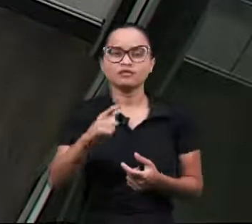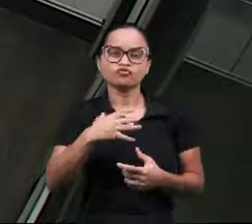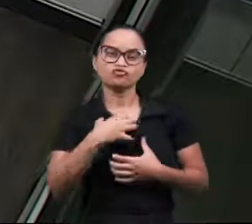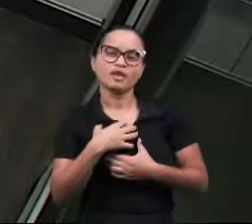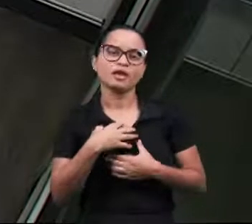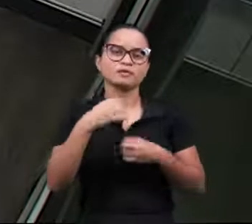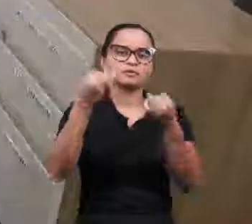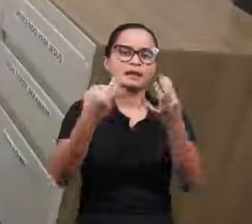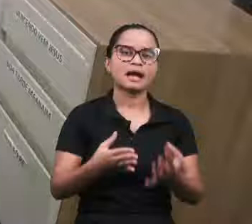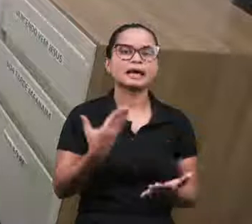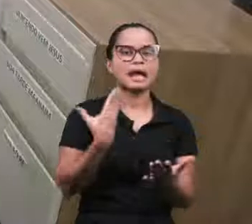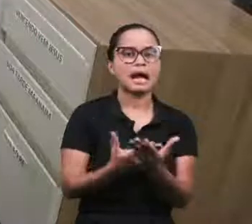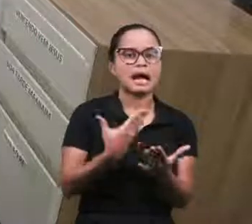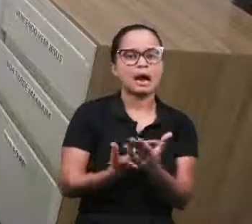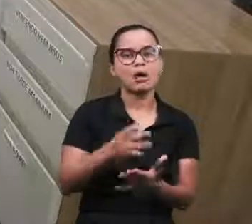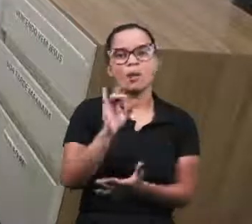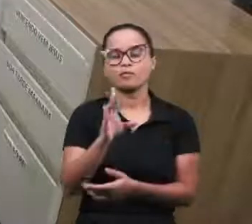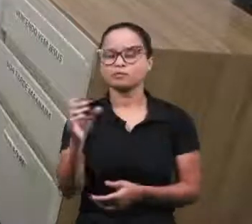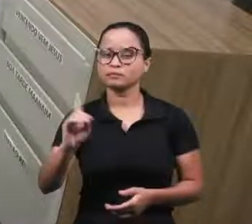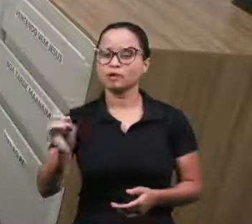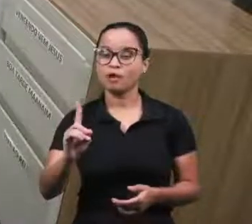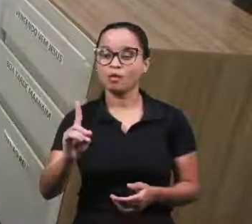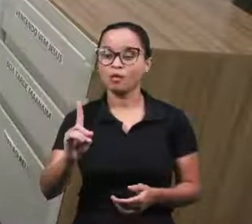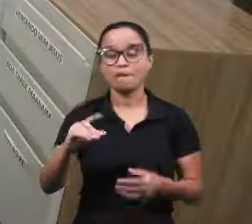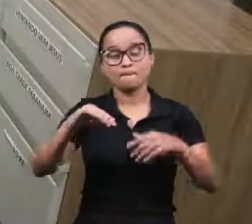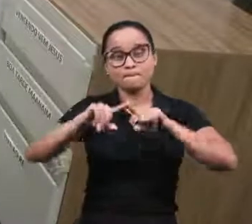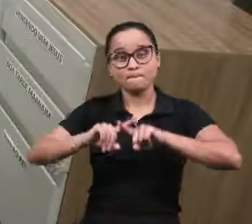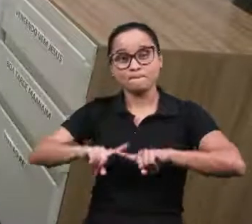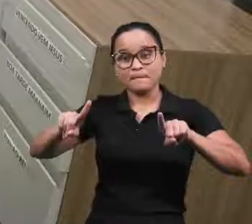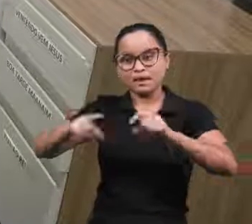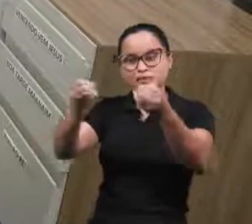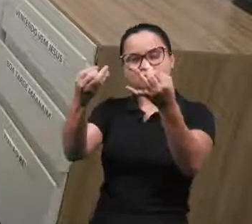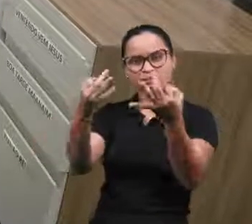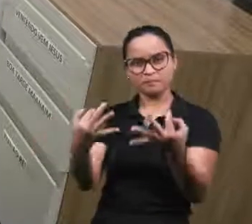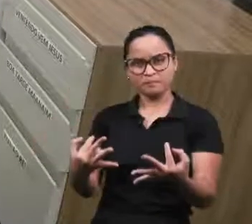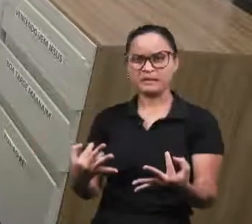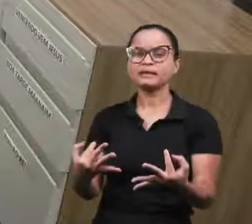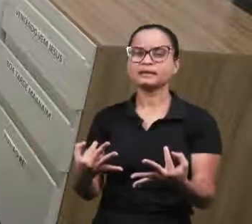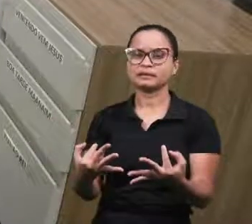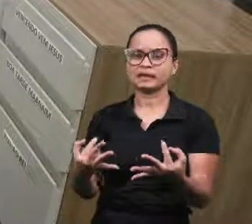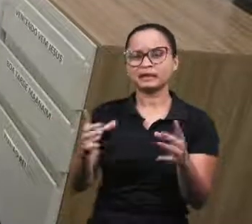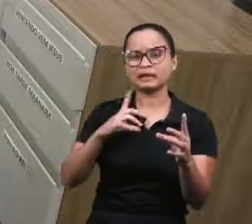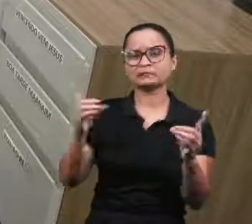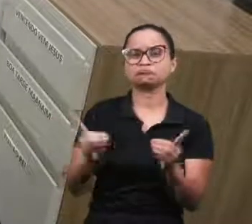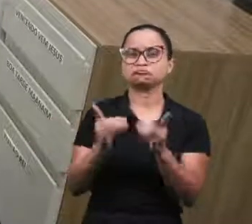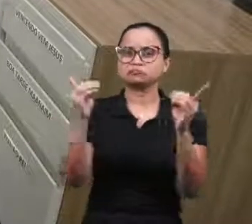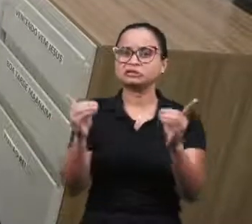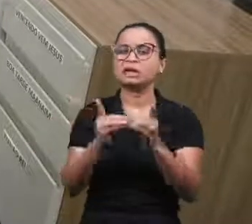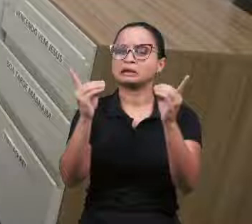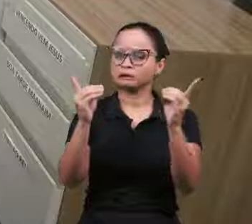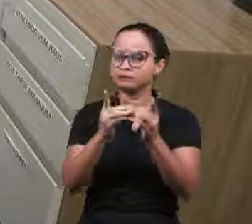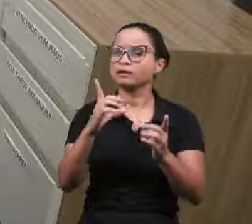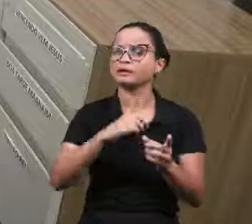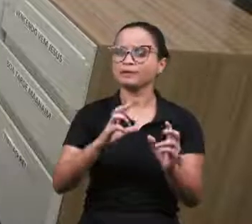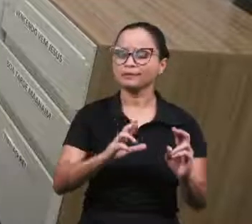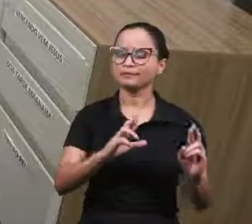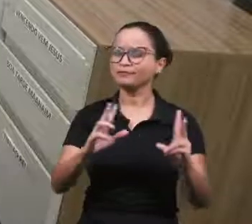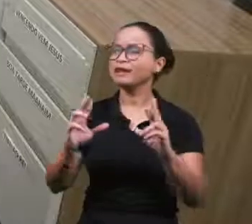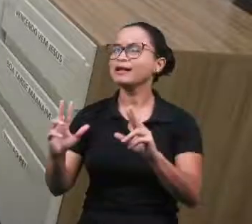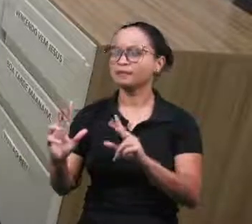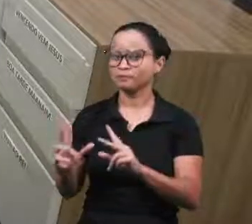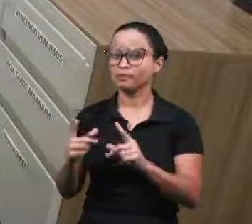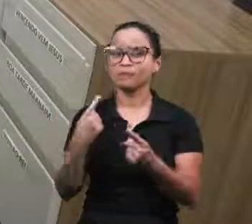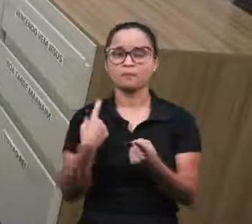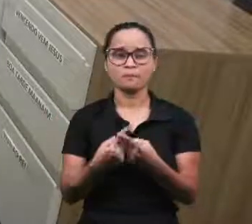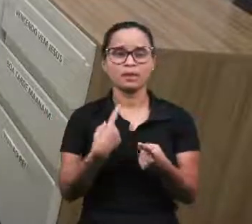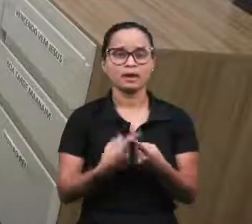senhor consegue, assim, dá a aula explicando de uma forma didática um pouco diferente.